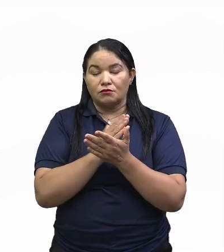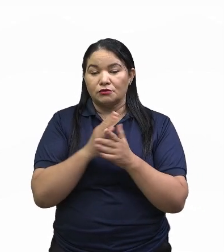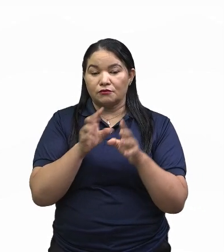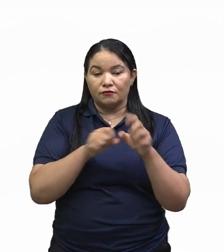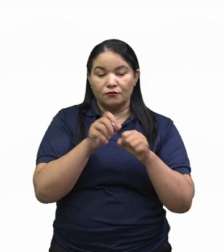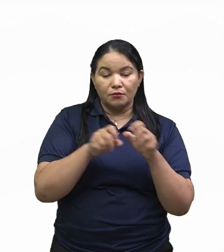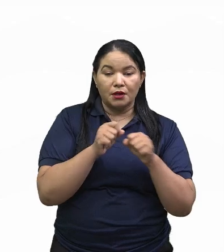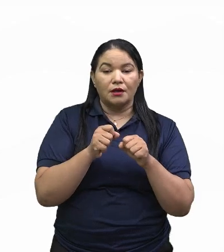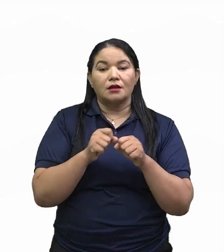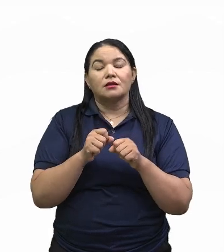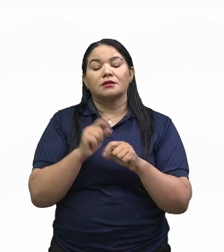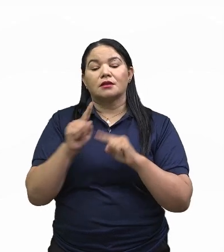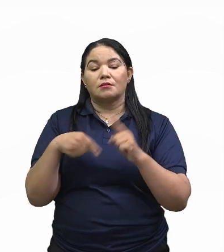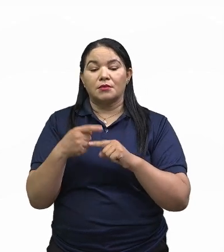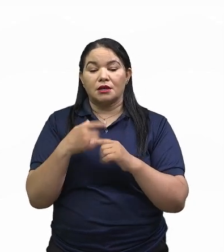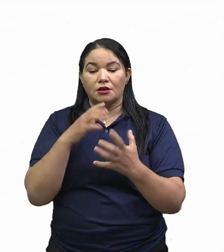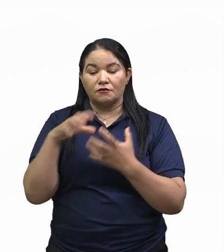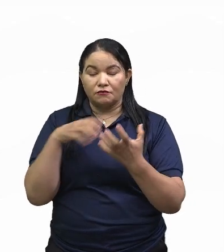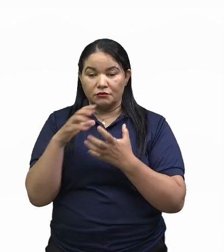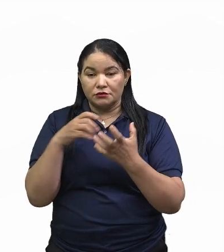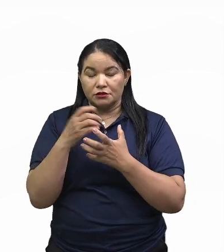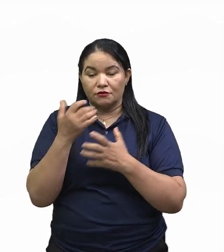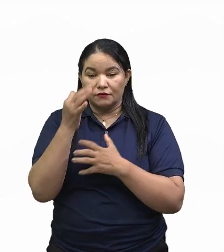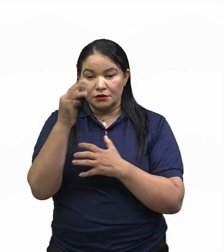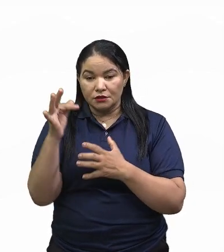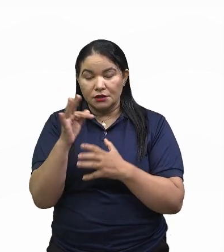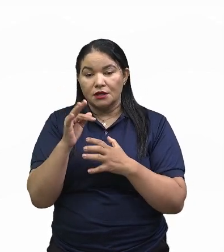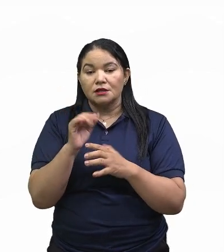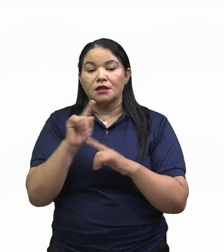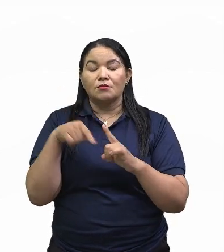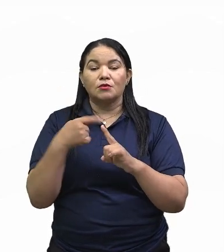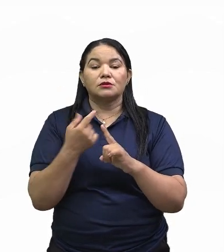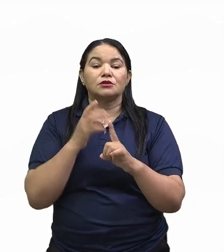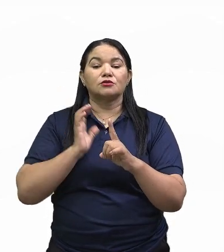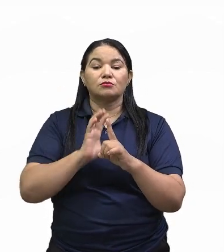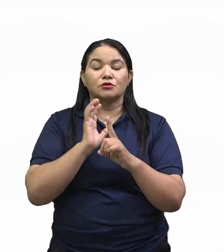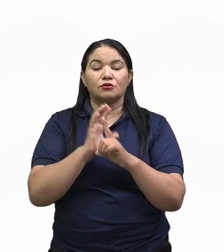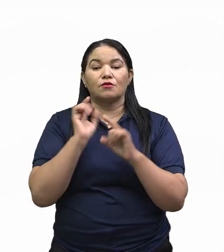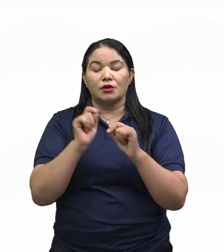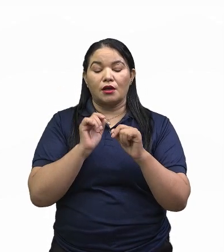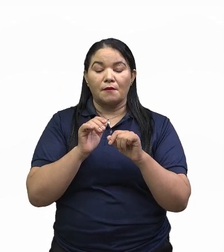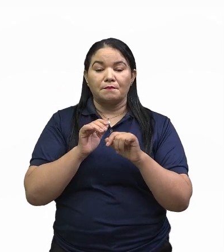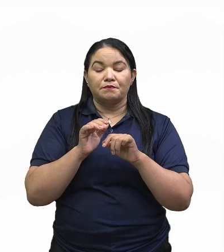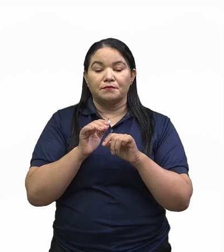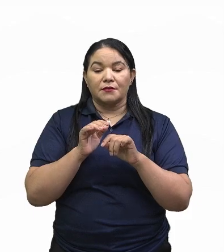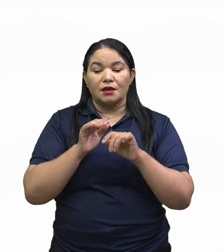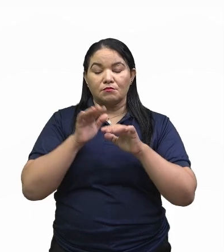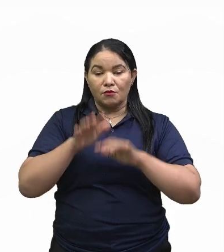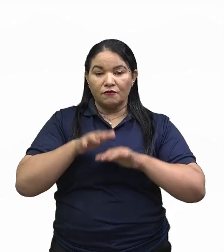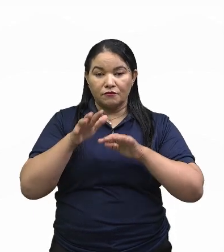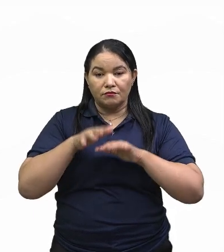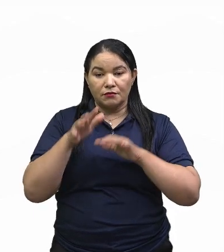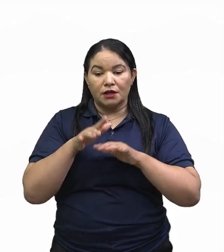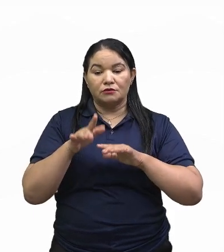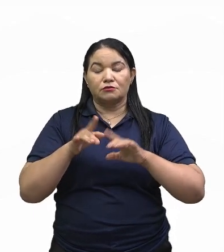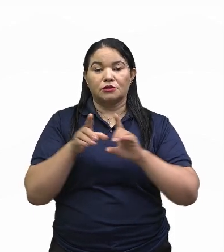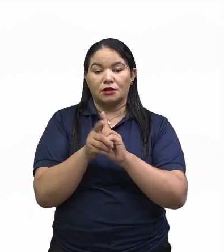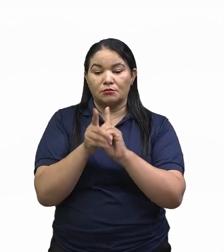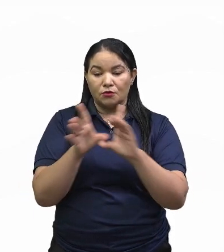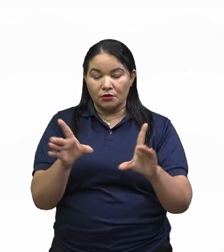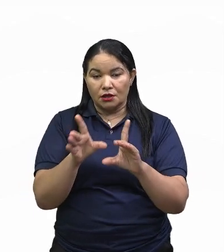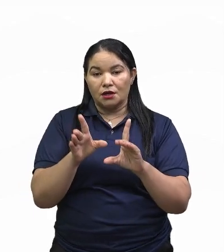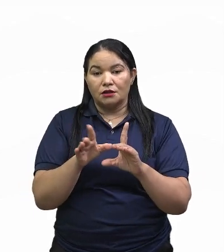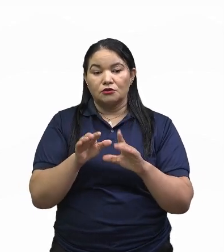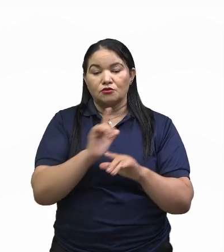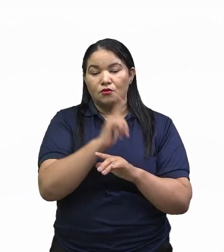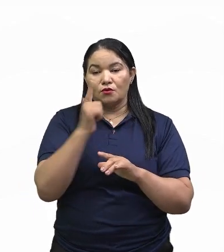e a Revolução Francesa, ela acabou inspirando movimentos democráticos em